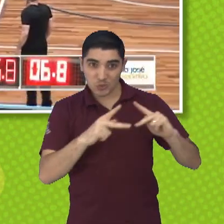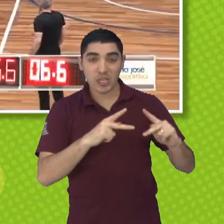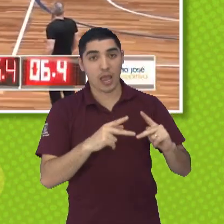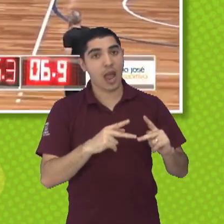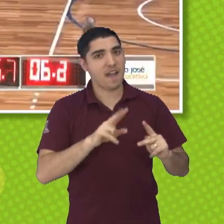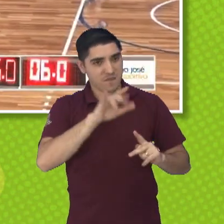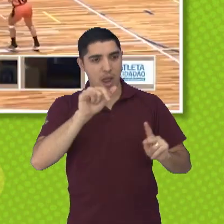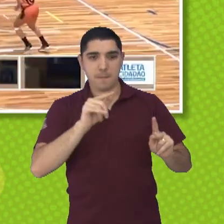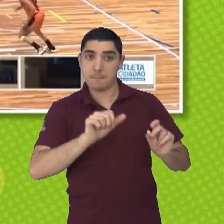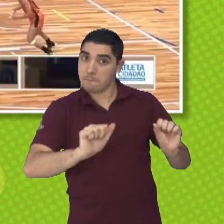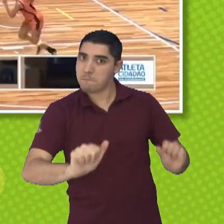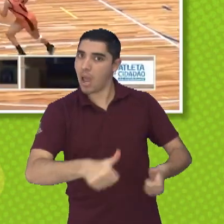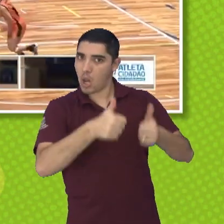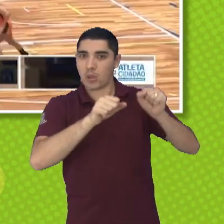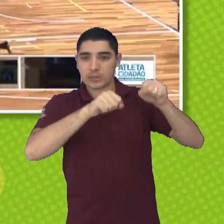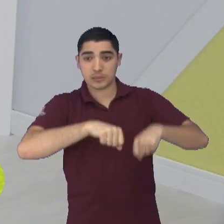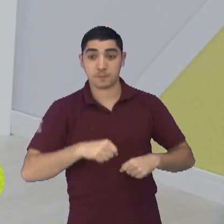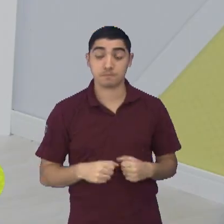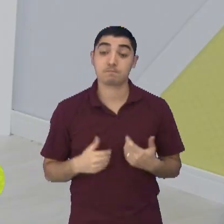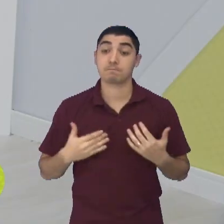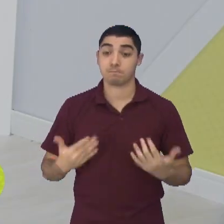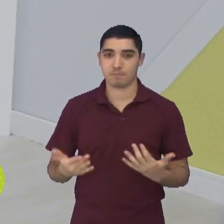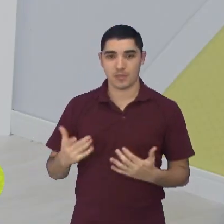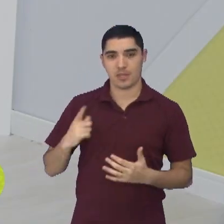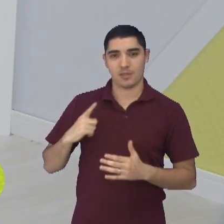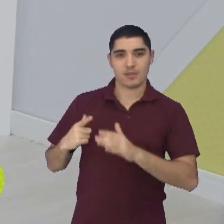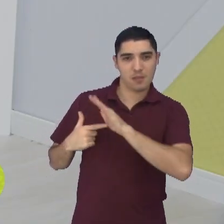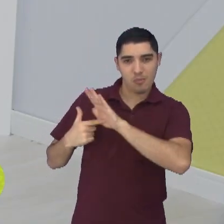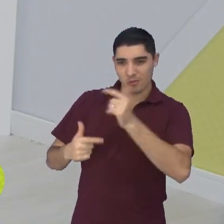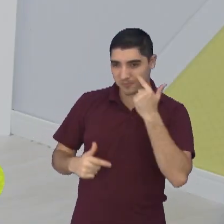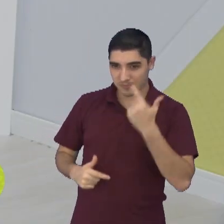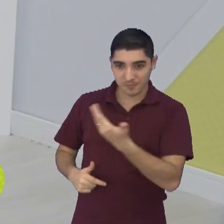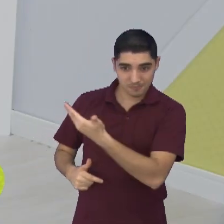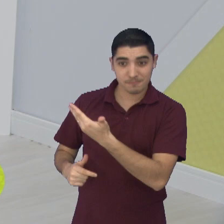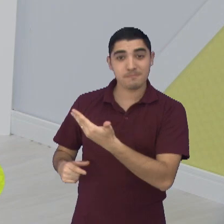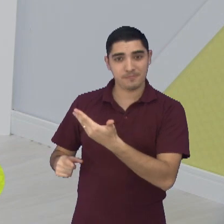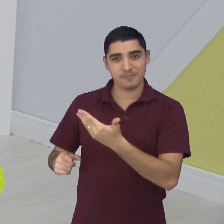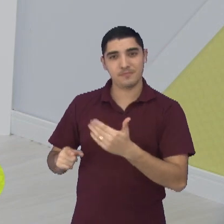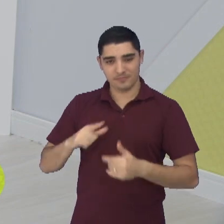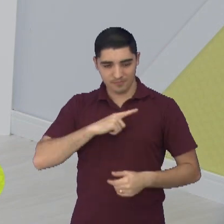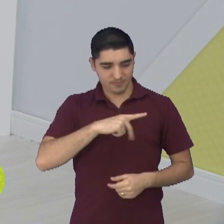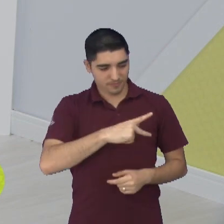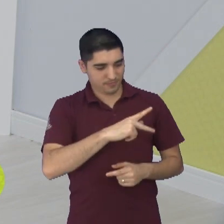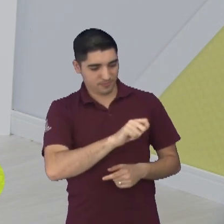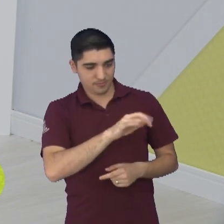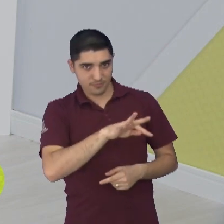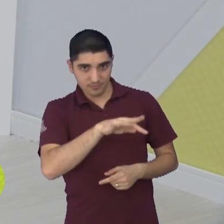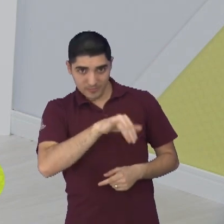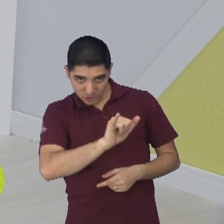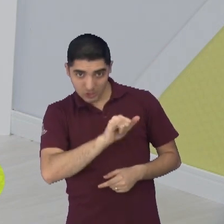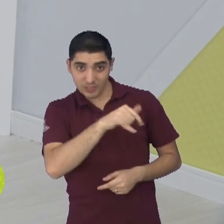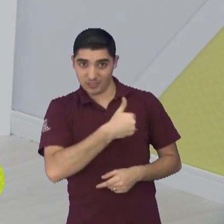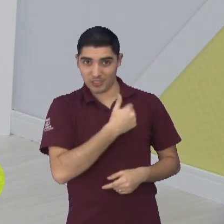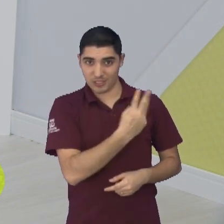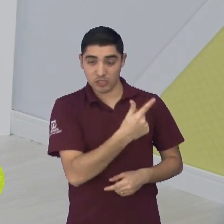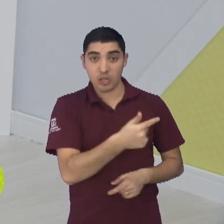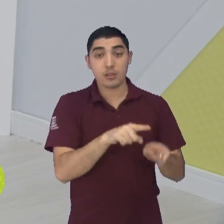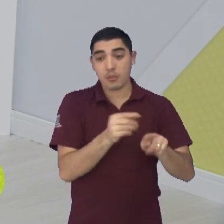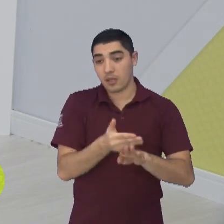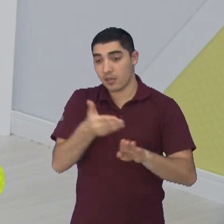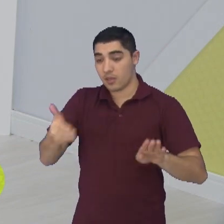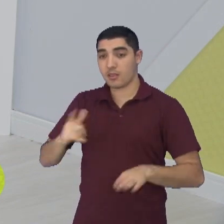crescer nesse campeonato. Sem dúvida alguma. A gente está vendo imagens ali. Do outro lado também, você falou da Paty, 32 anos. Do outro lado tem a